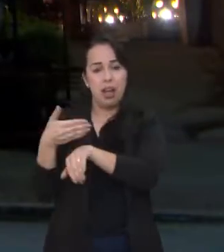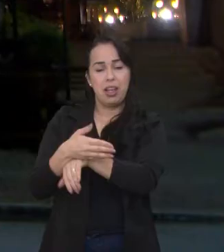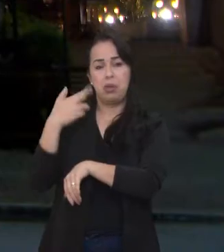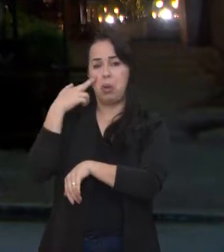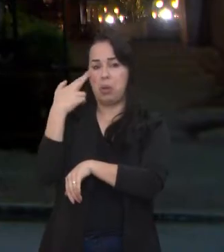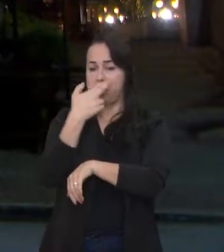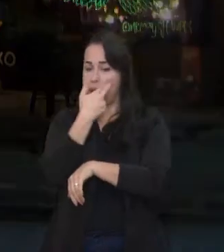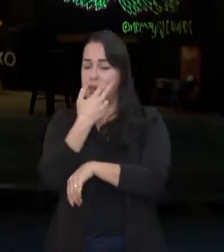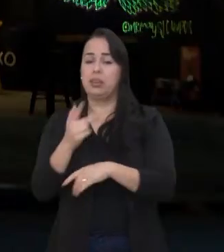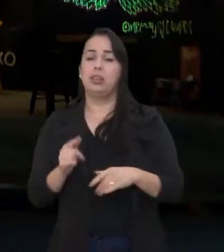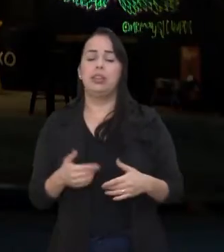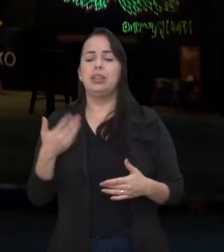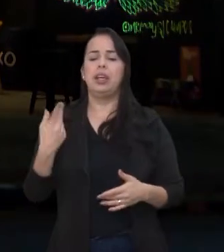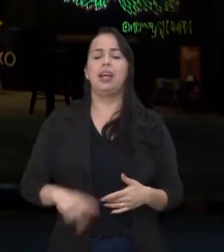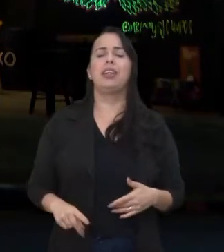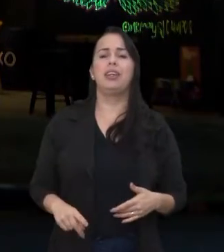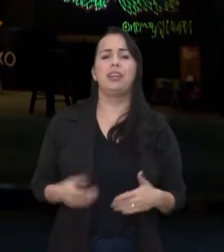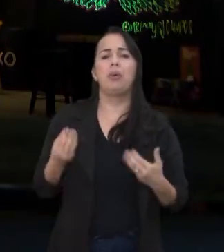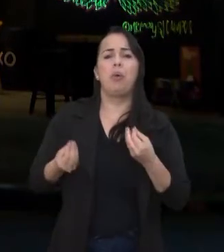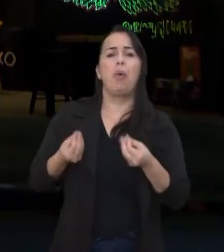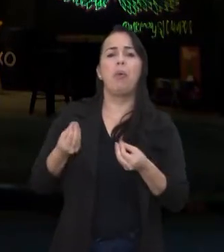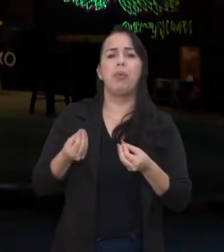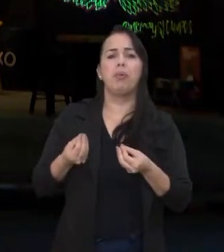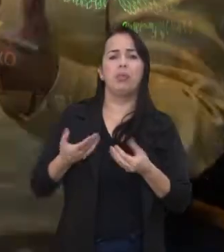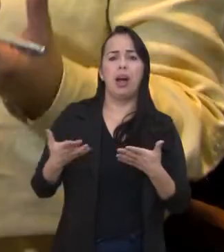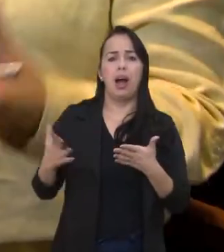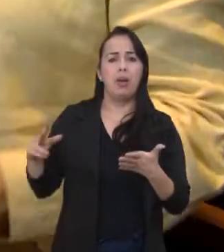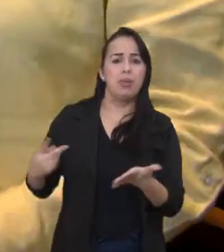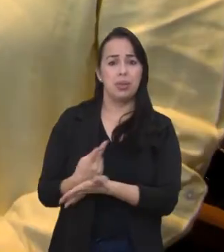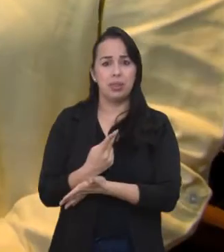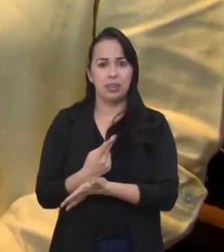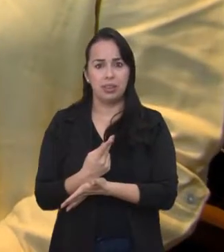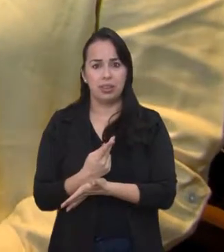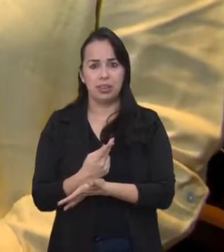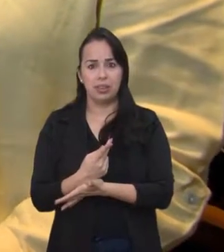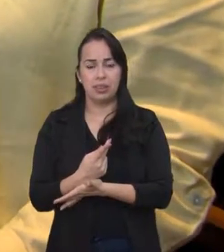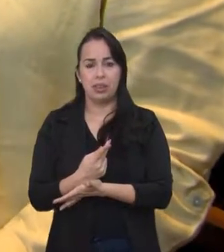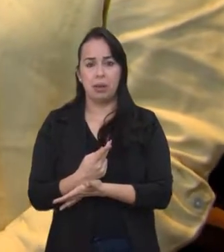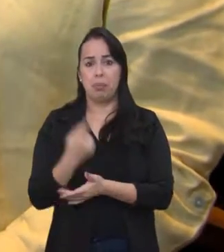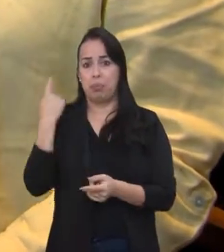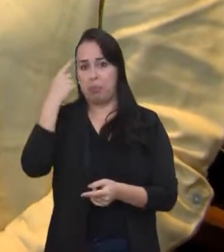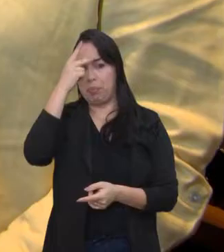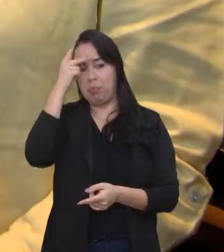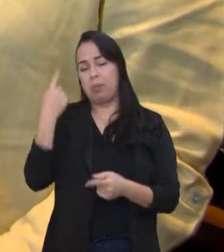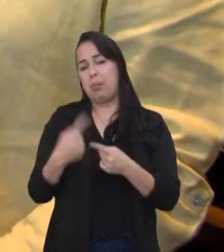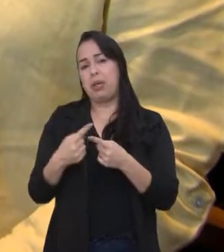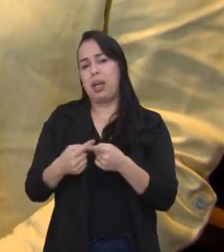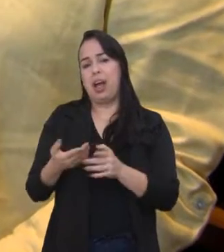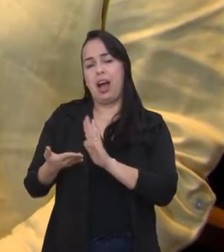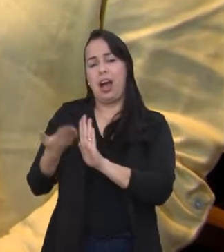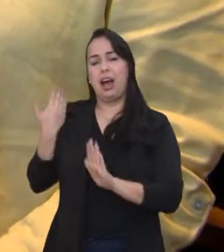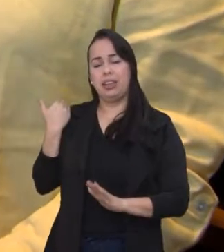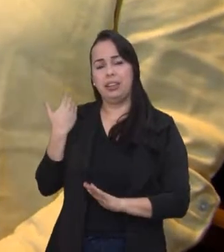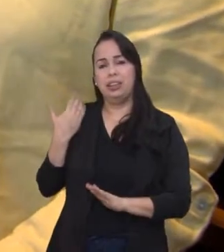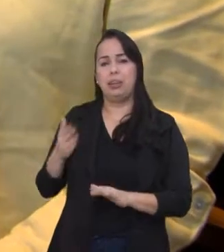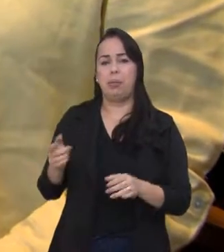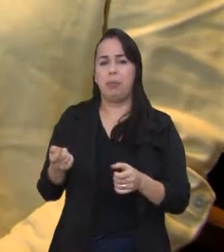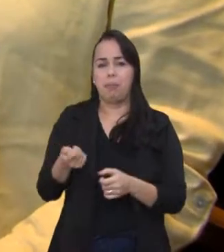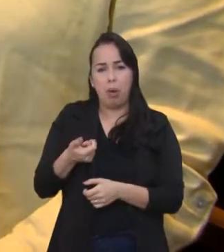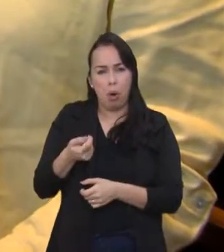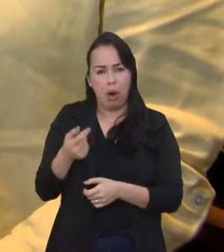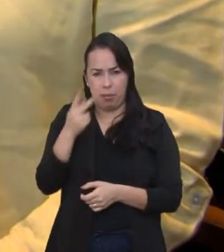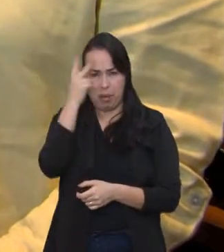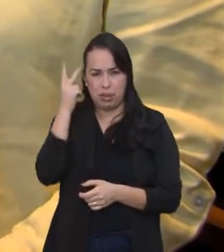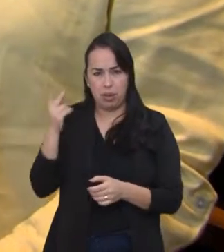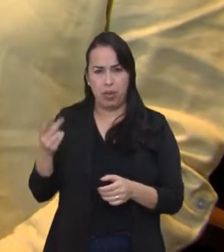restaurantes. E aqui, como é que foi esse boom para você? Assim, que deu uma aumentada de público, não deu? Deu, mas eu acho que isso é